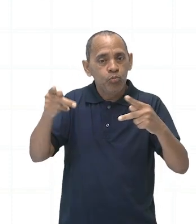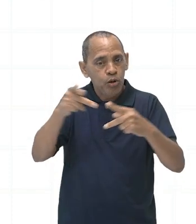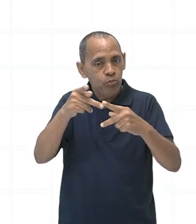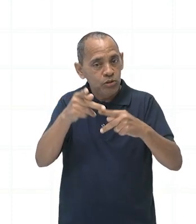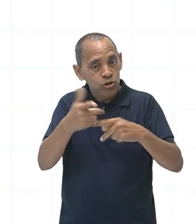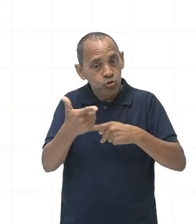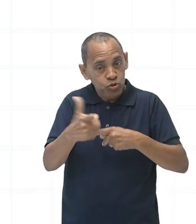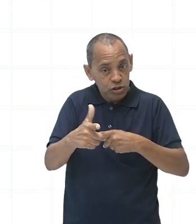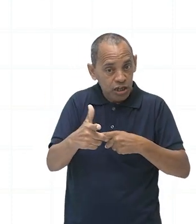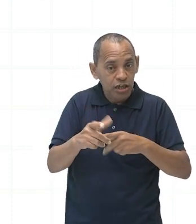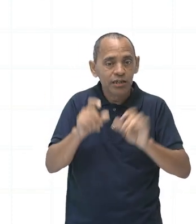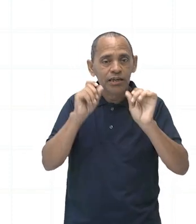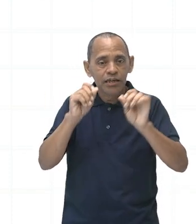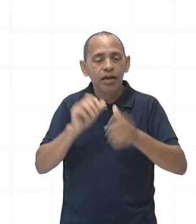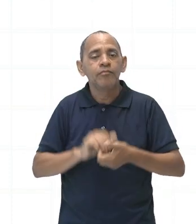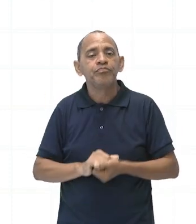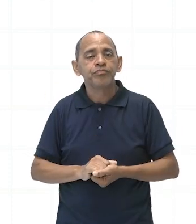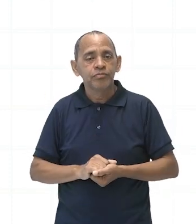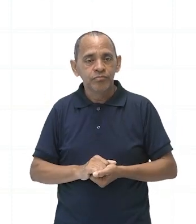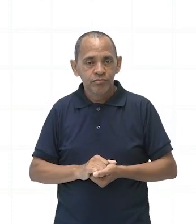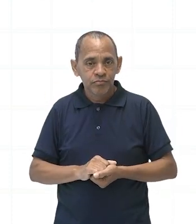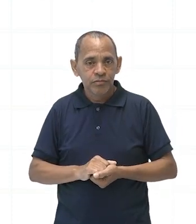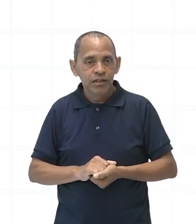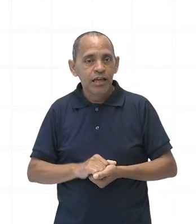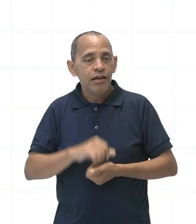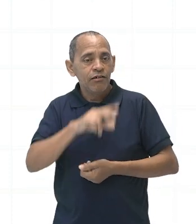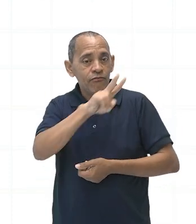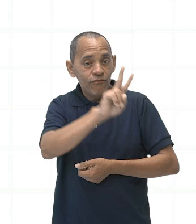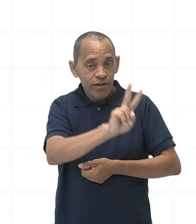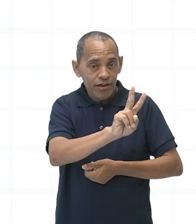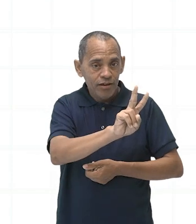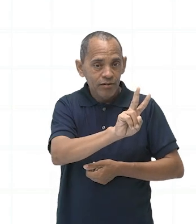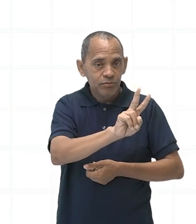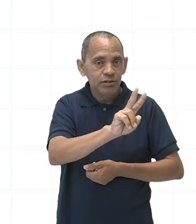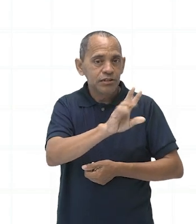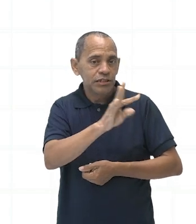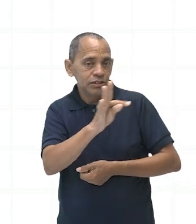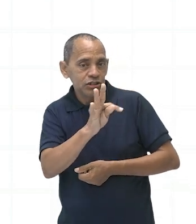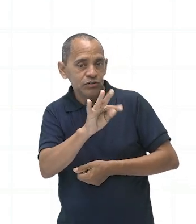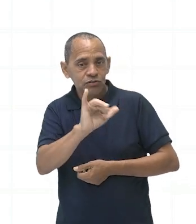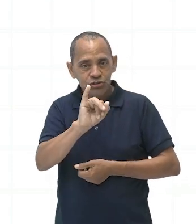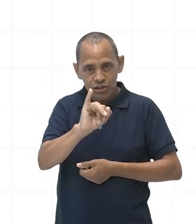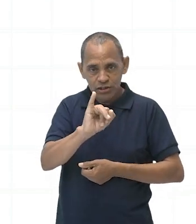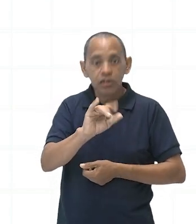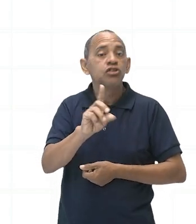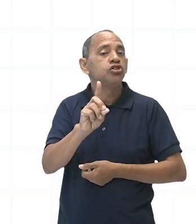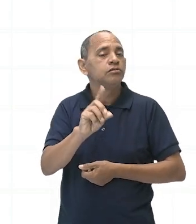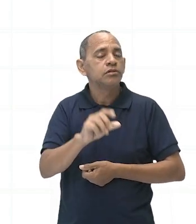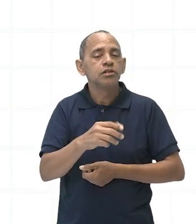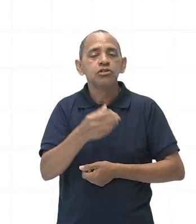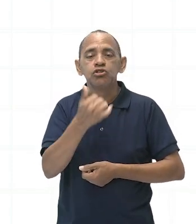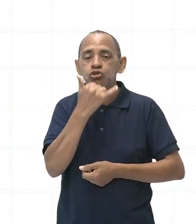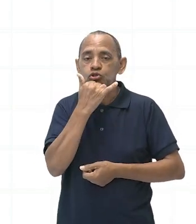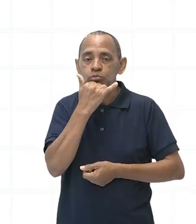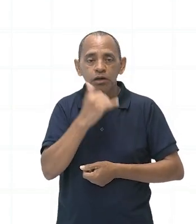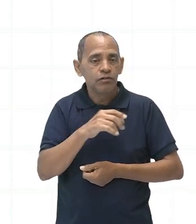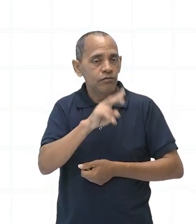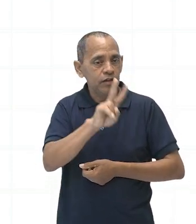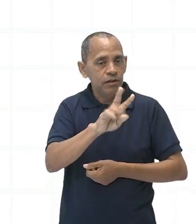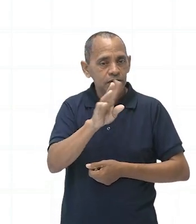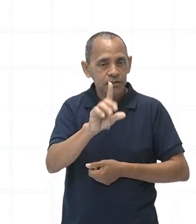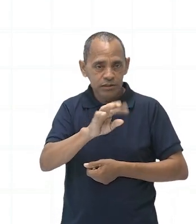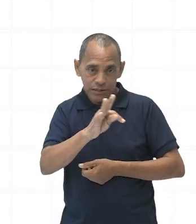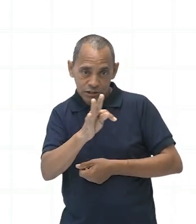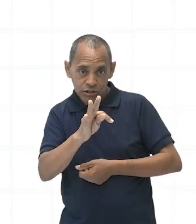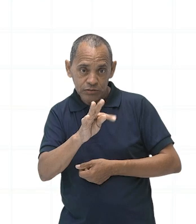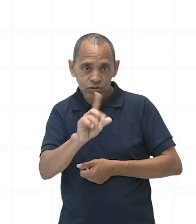o que é? Sem preposição, olha lá. Verbo transitivo direto. E o nome do elemento que acompanha